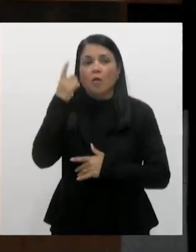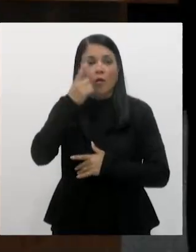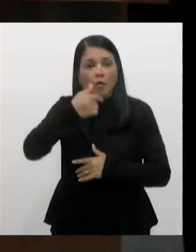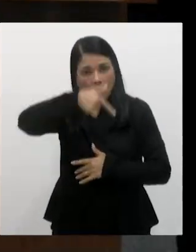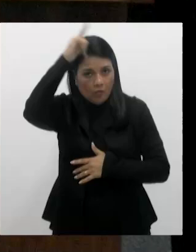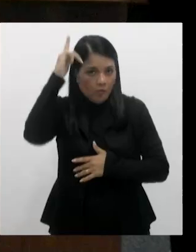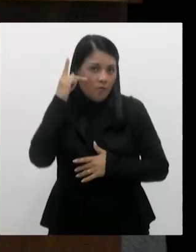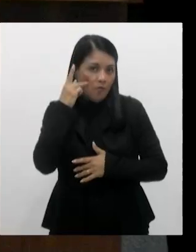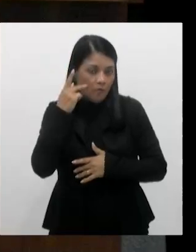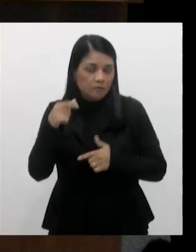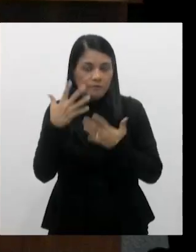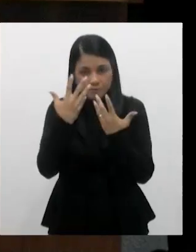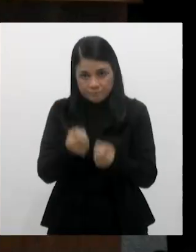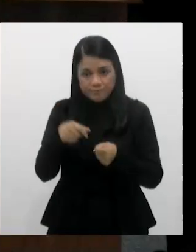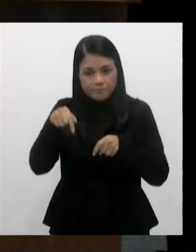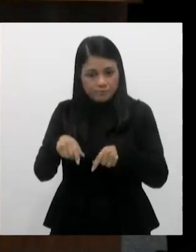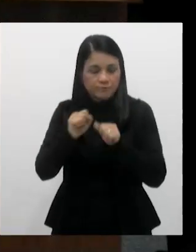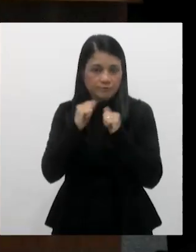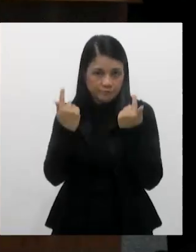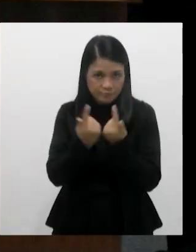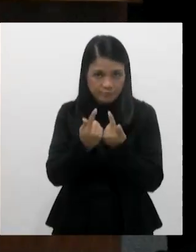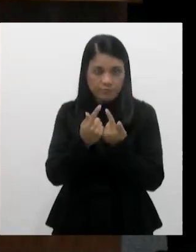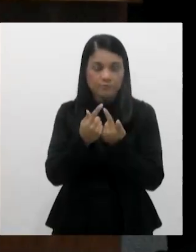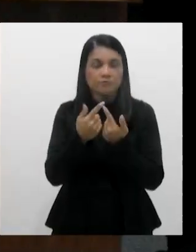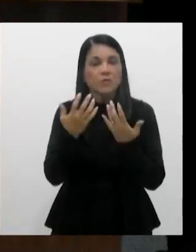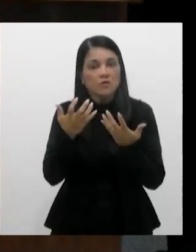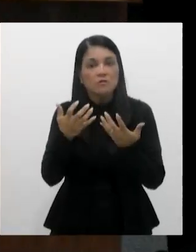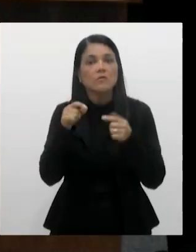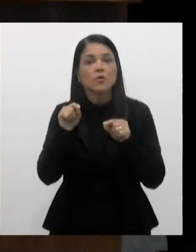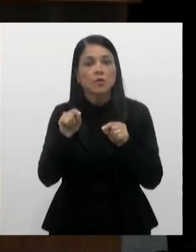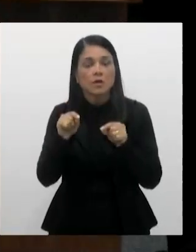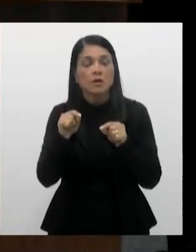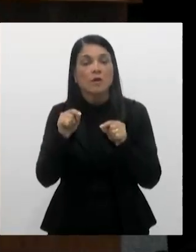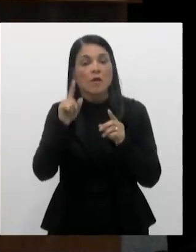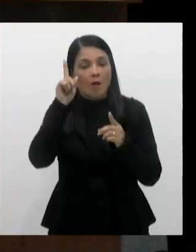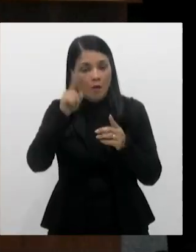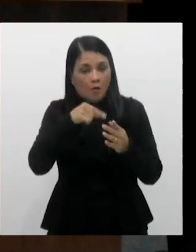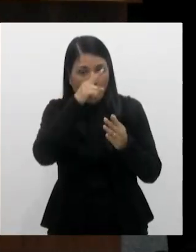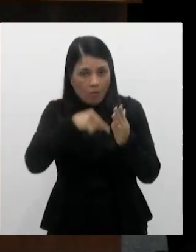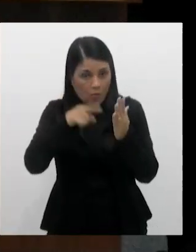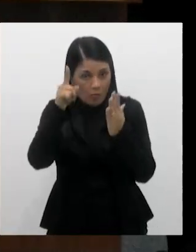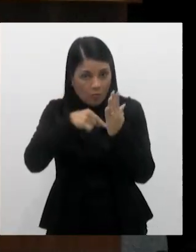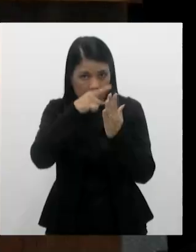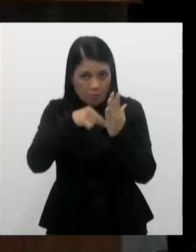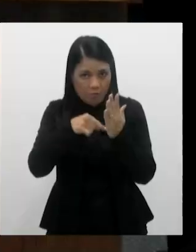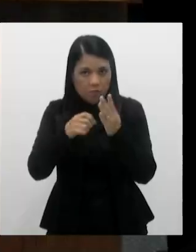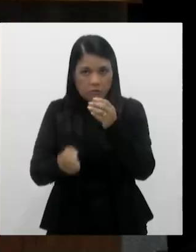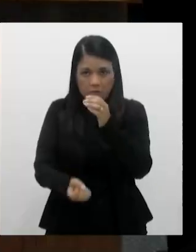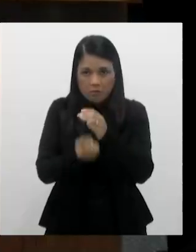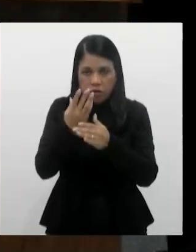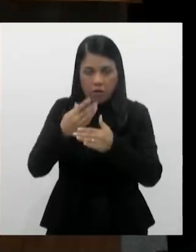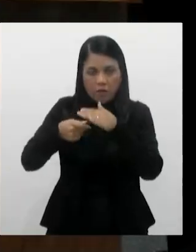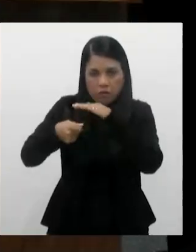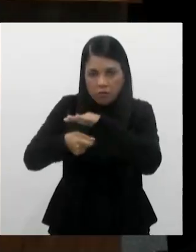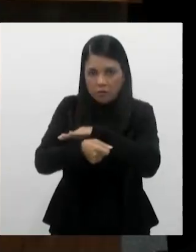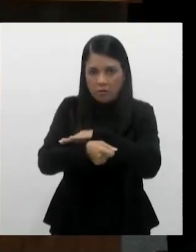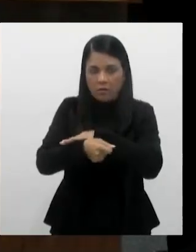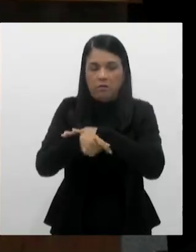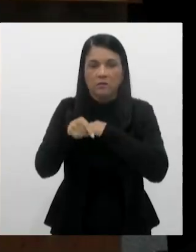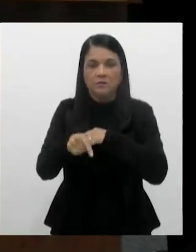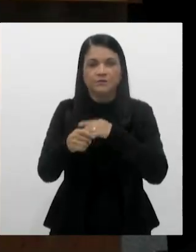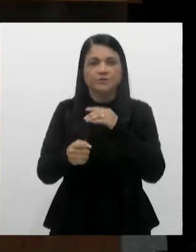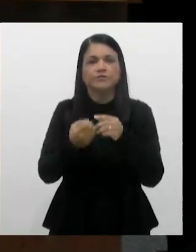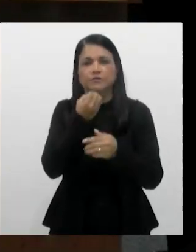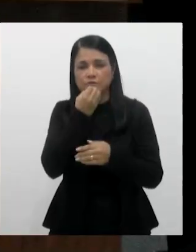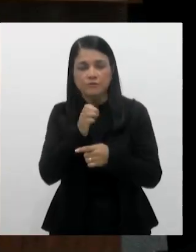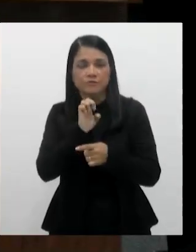esta casa, e eu pediria que pudesse trazer para a gente derrubar o veto e possibilitar a criação desse fundo. Vai ser bom para o Estado, vai